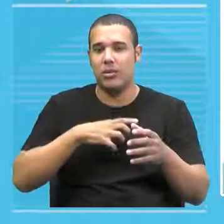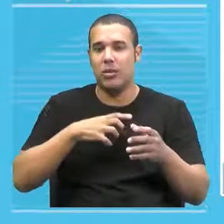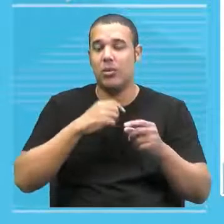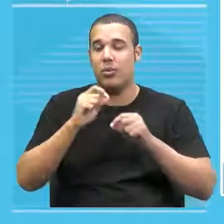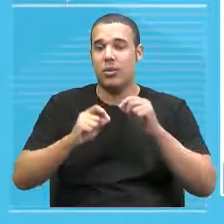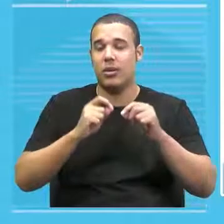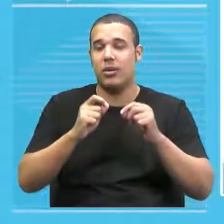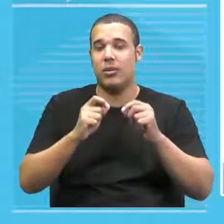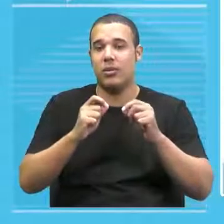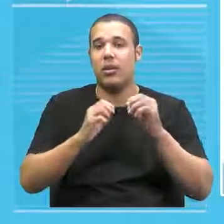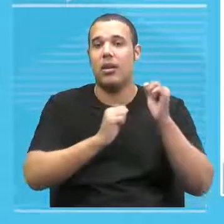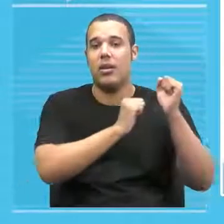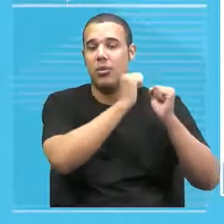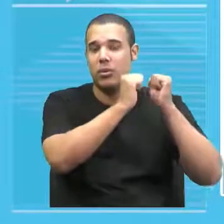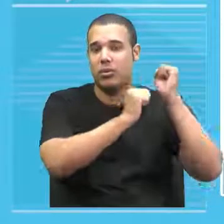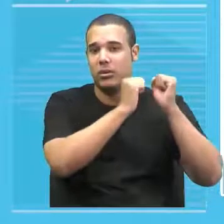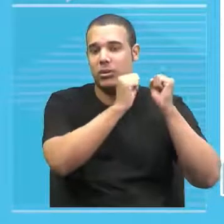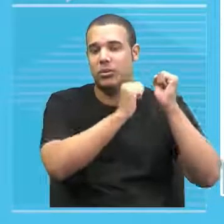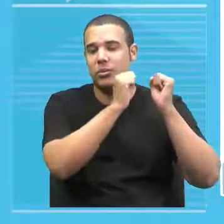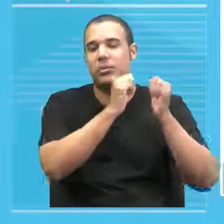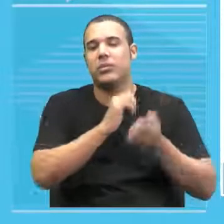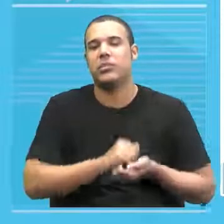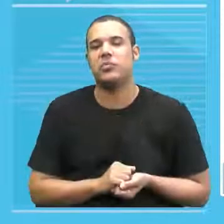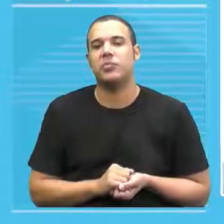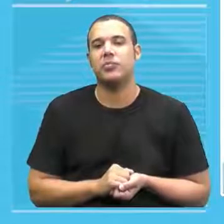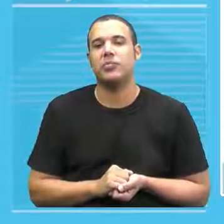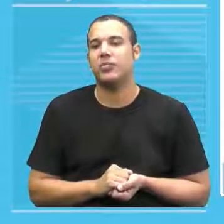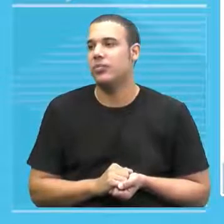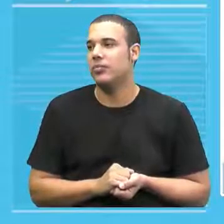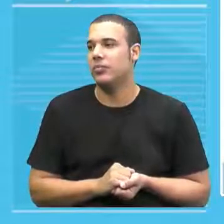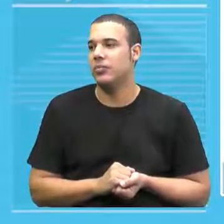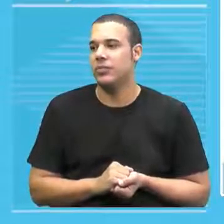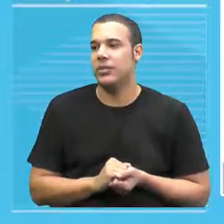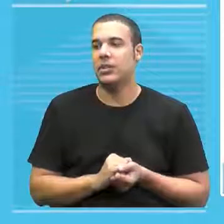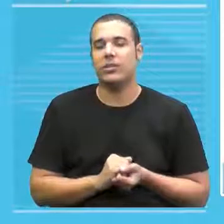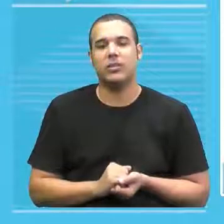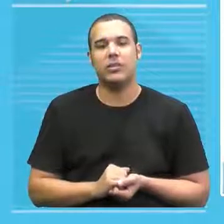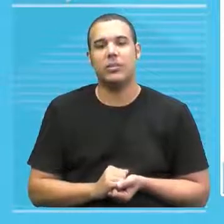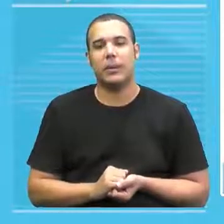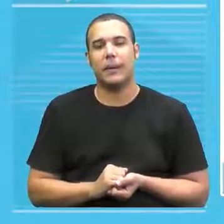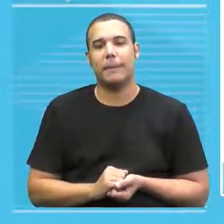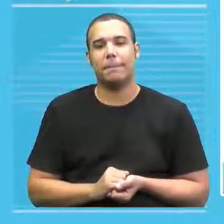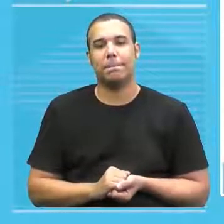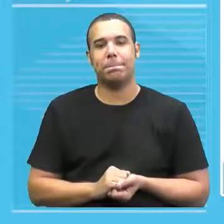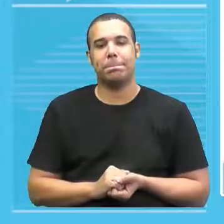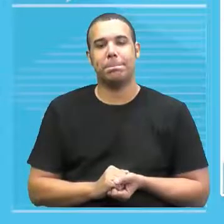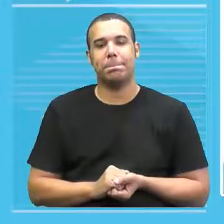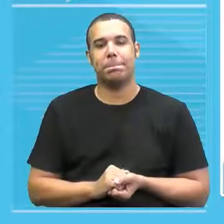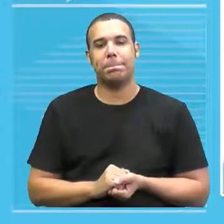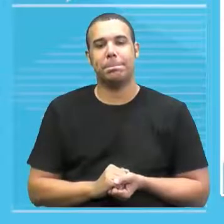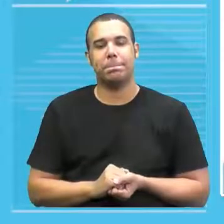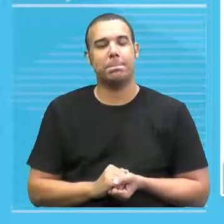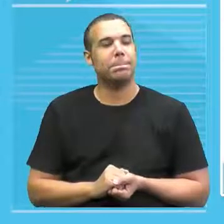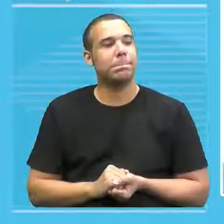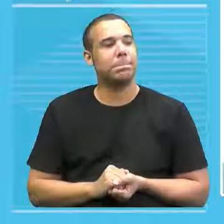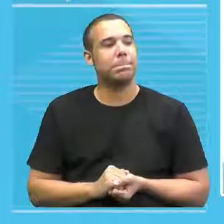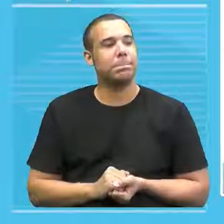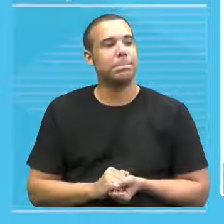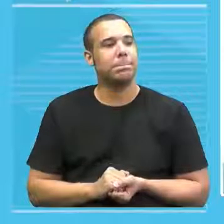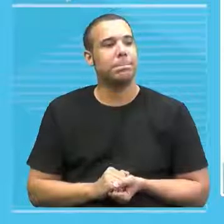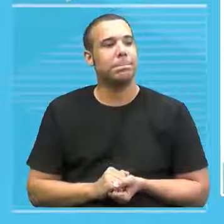tenho as indústrias é OK E aí eu tenho o exemplos aqui de algumas